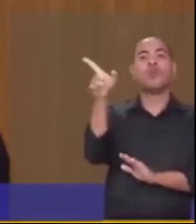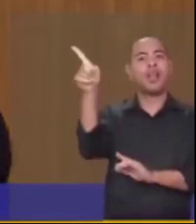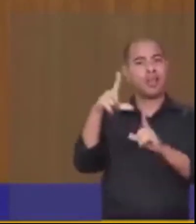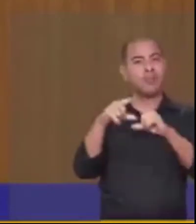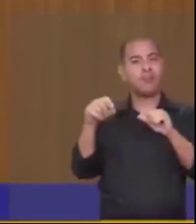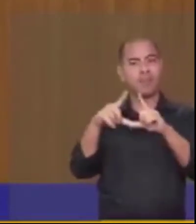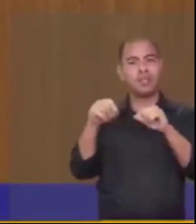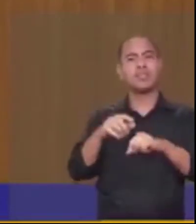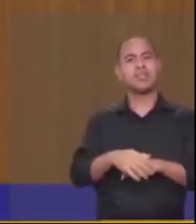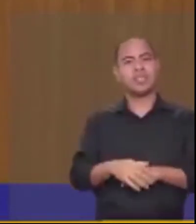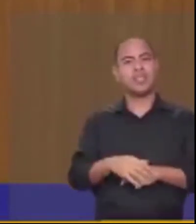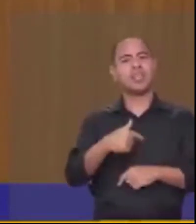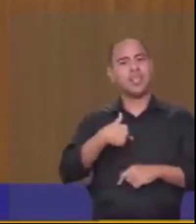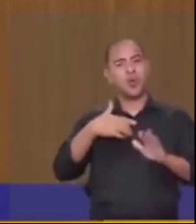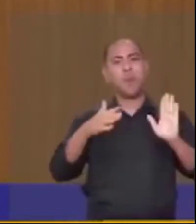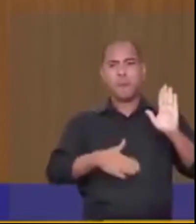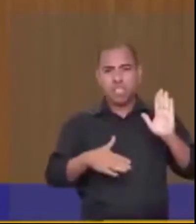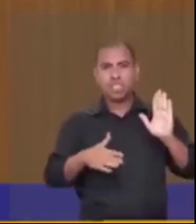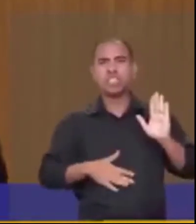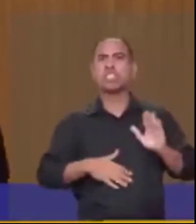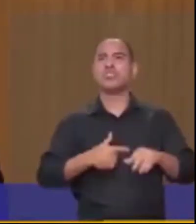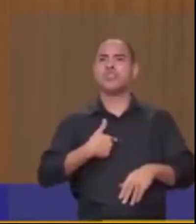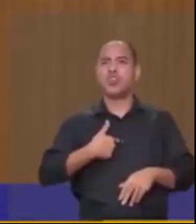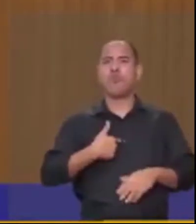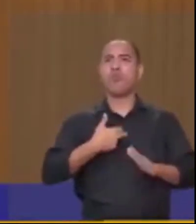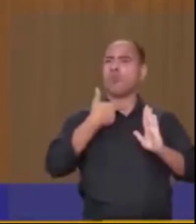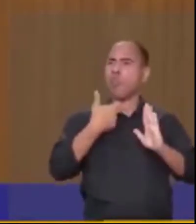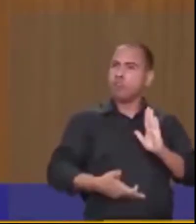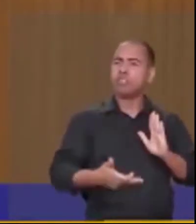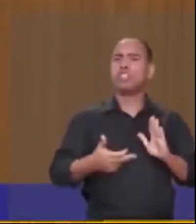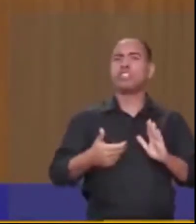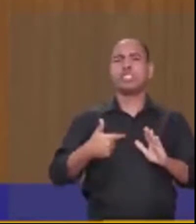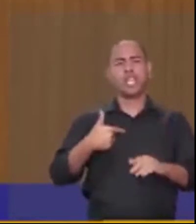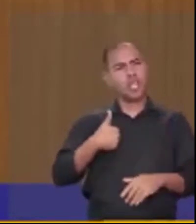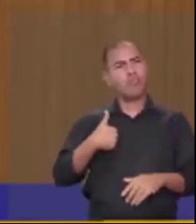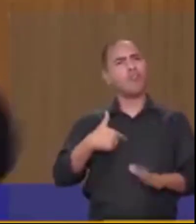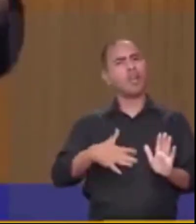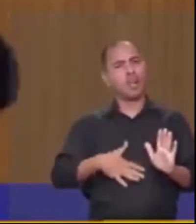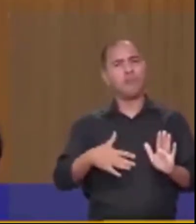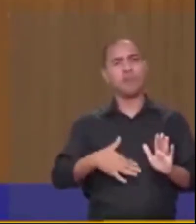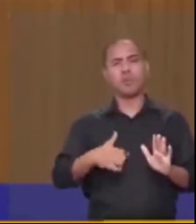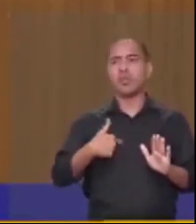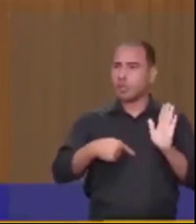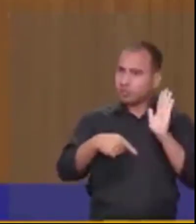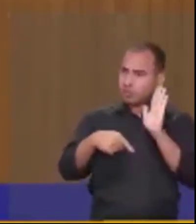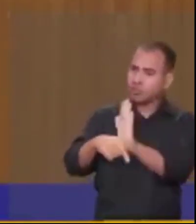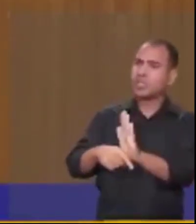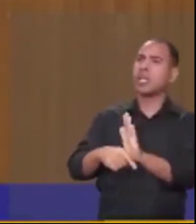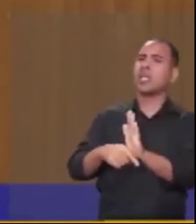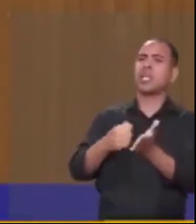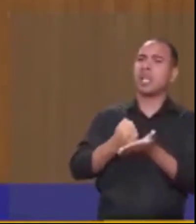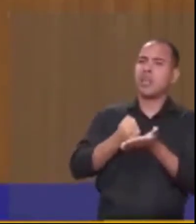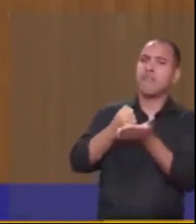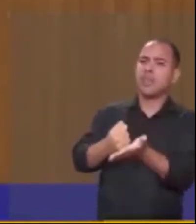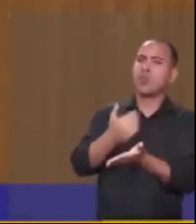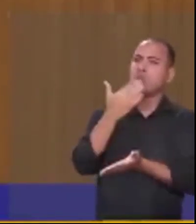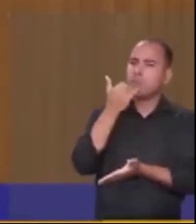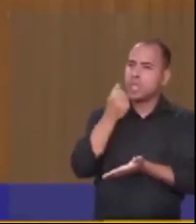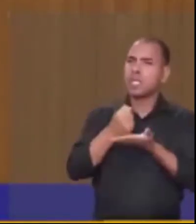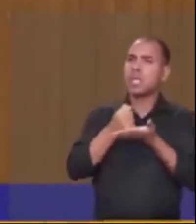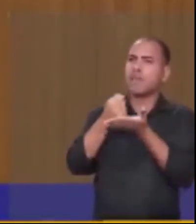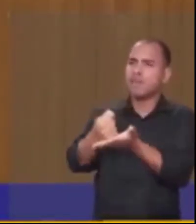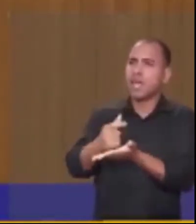sou um canalha na visão de vocês eu ajudei Eu levei comida eu levei água eu dei dinheiro